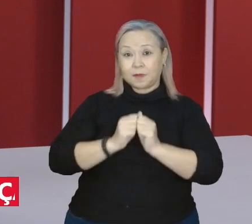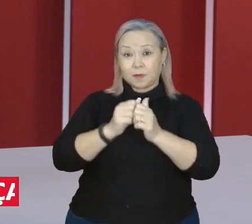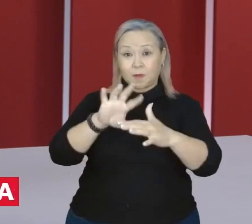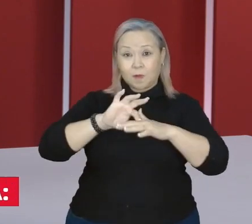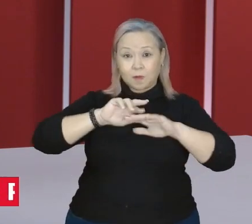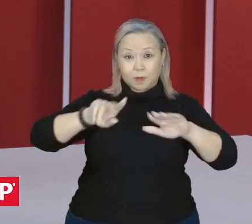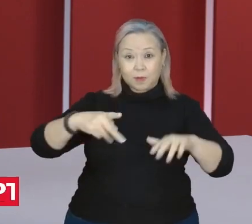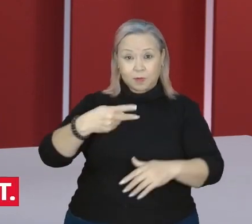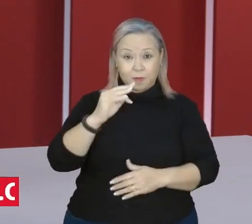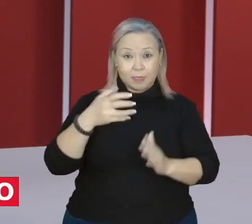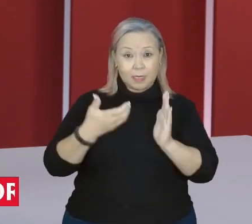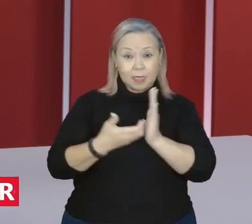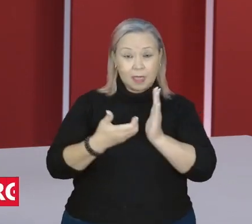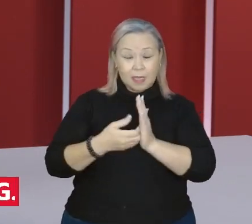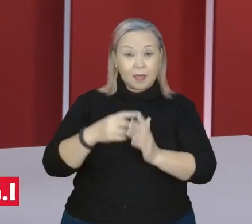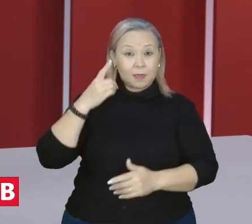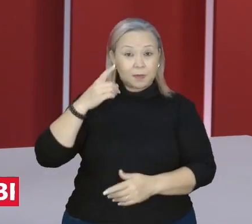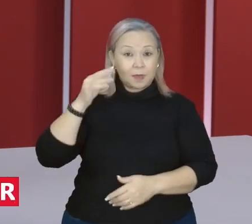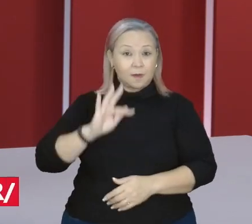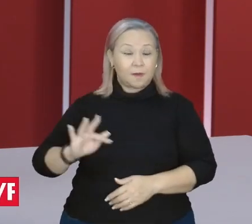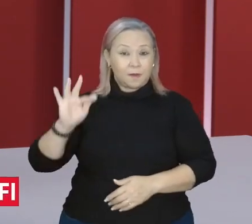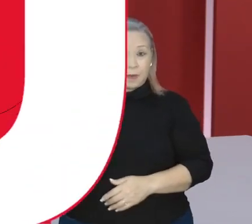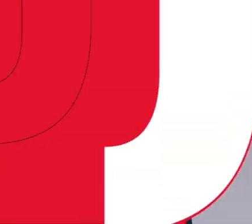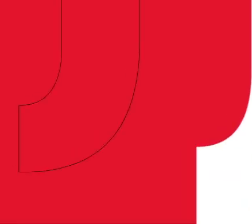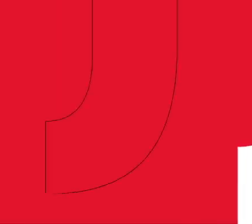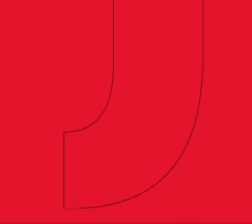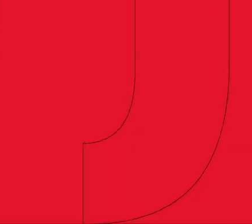PT na Câmara, deputado federal Reginaldo Lopes.